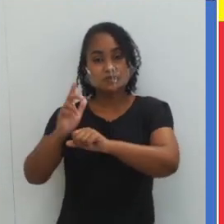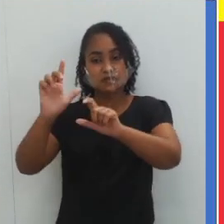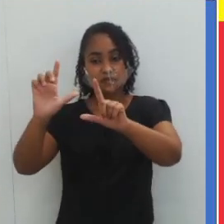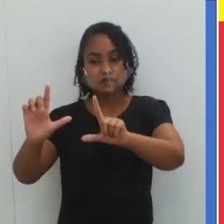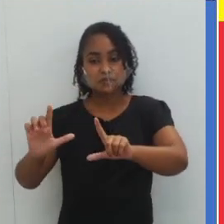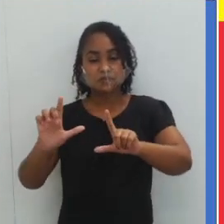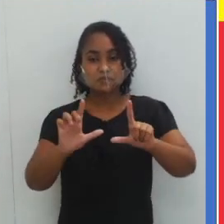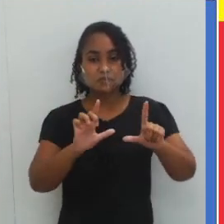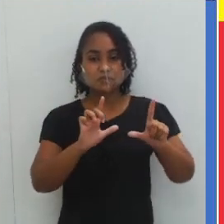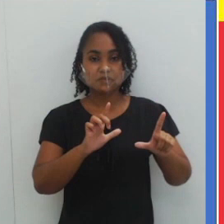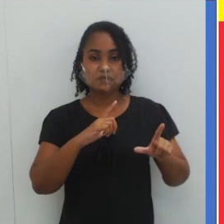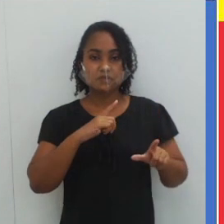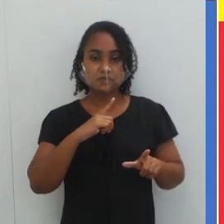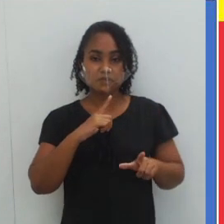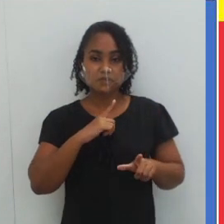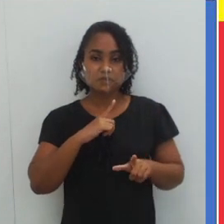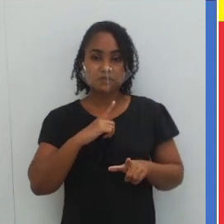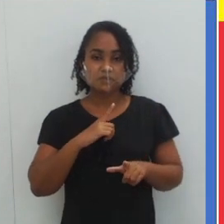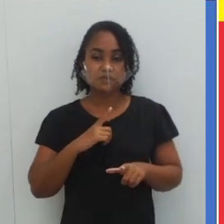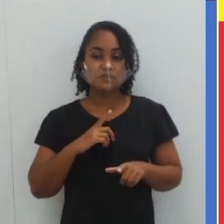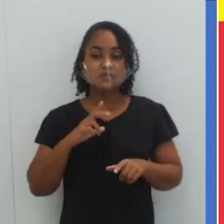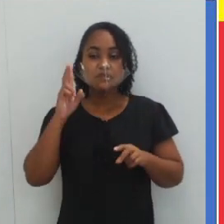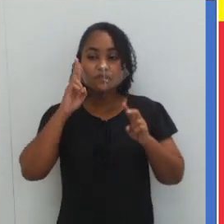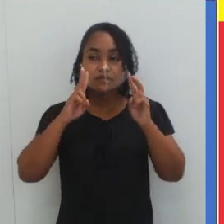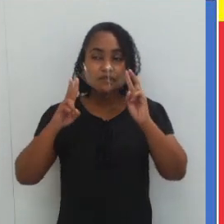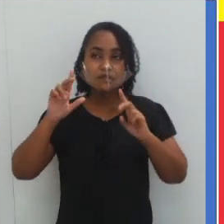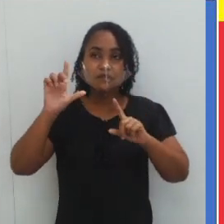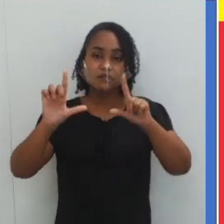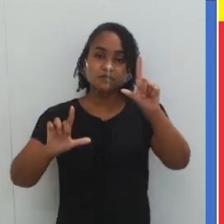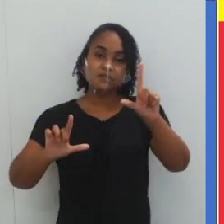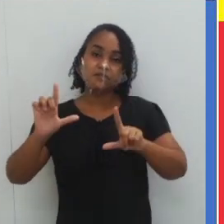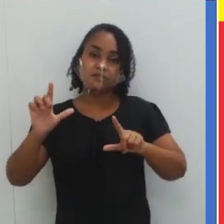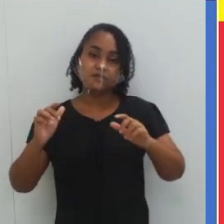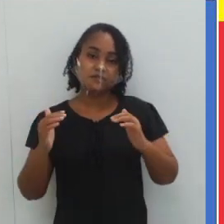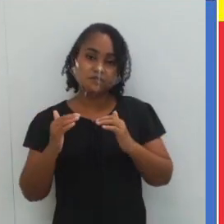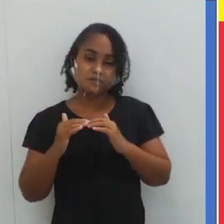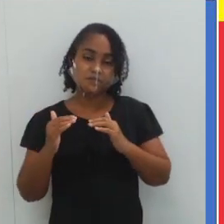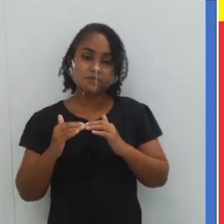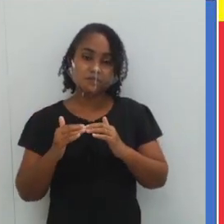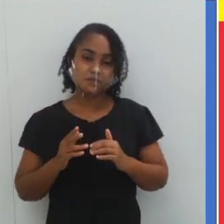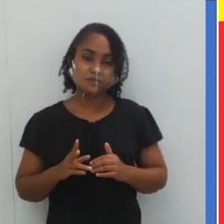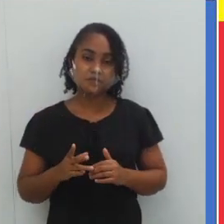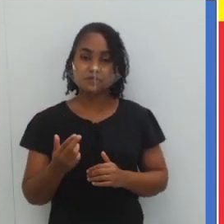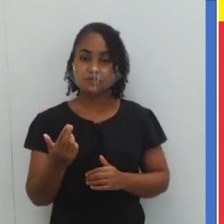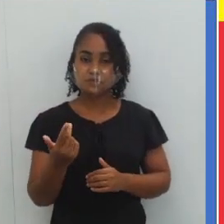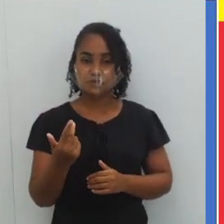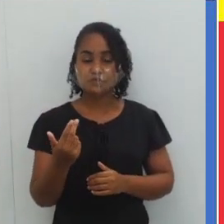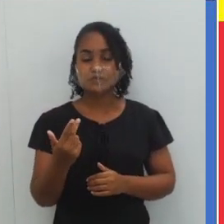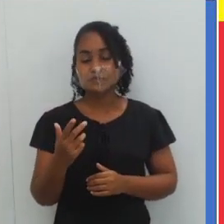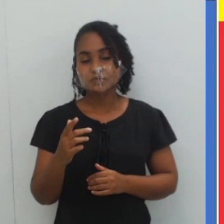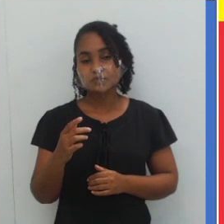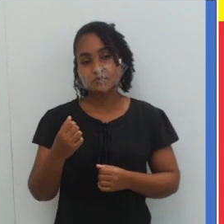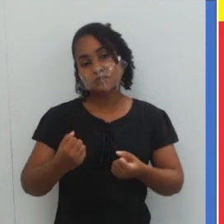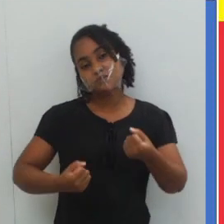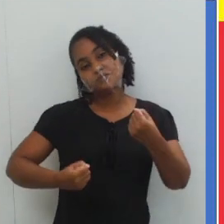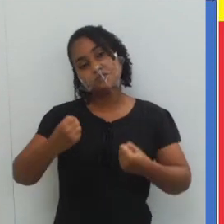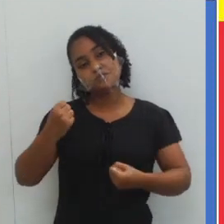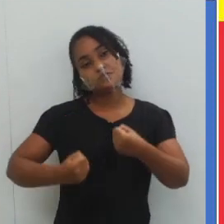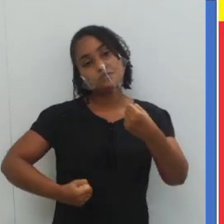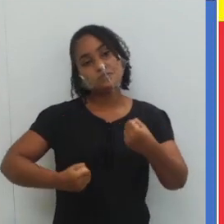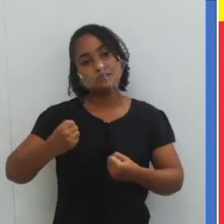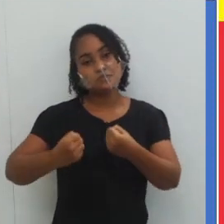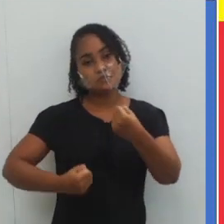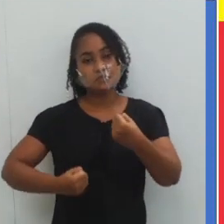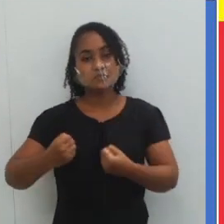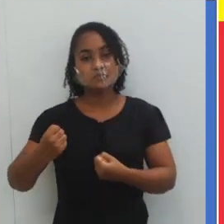para simple past e fica watching para past continuo e o mesmo para drive,